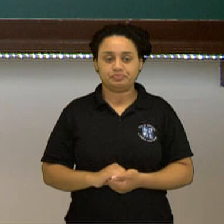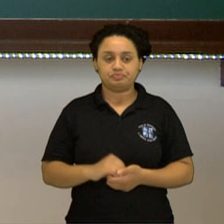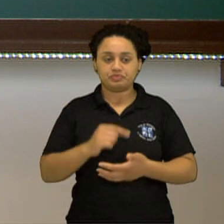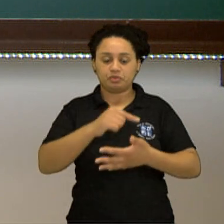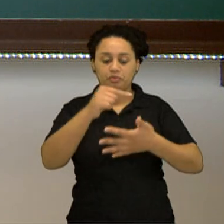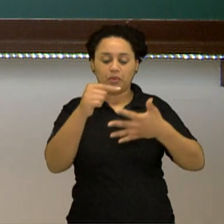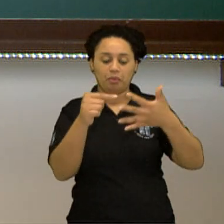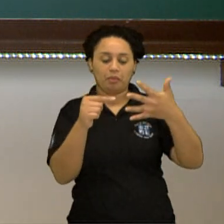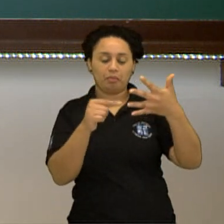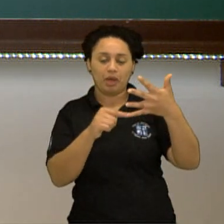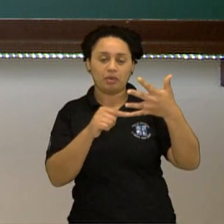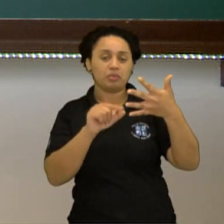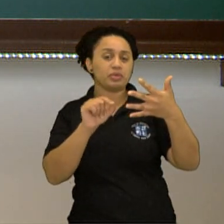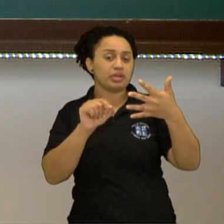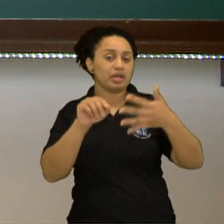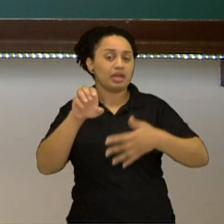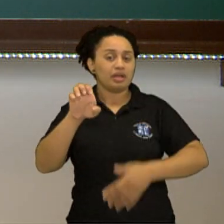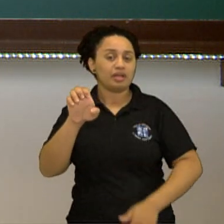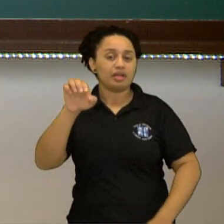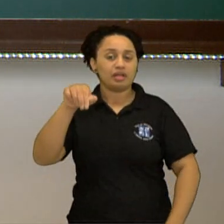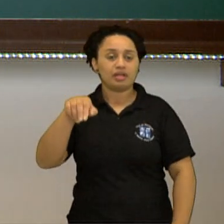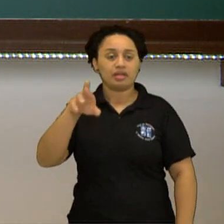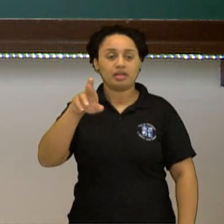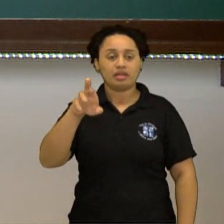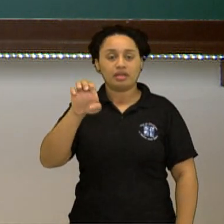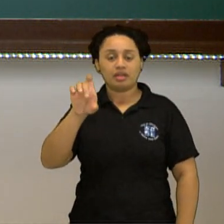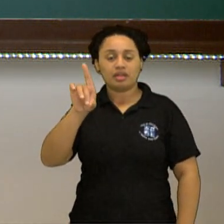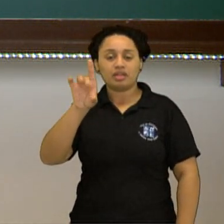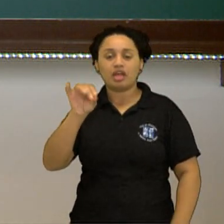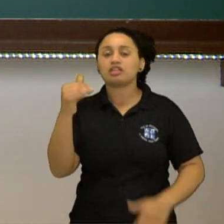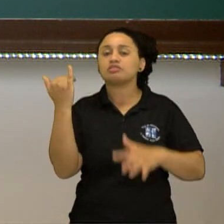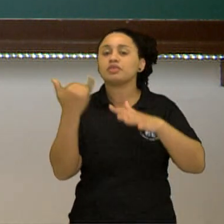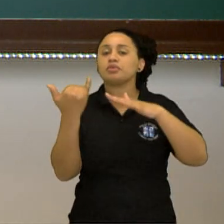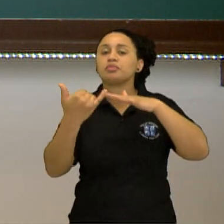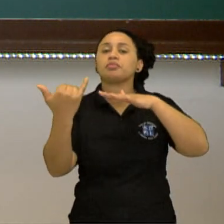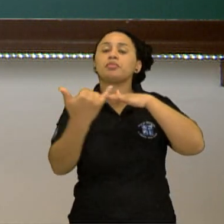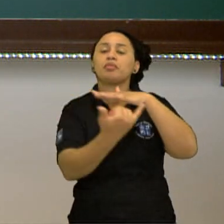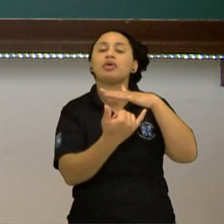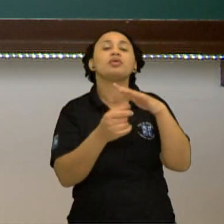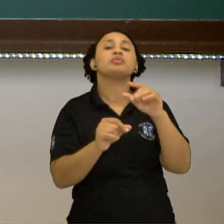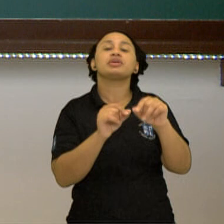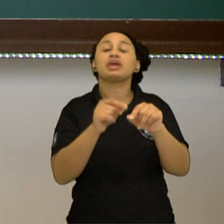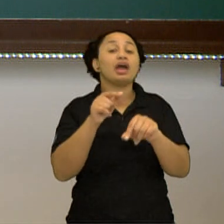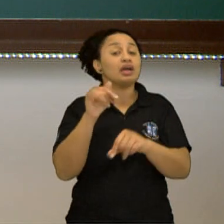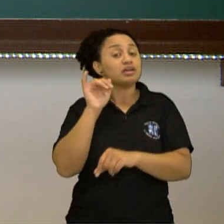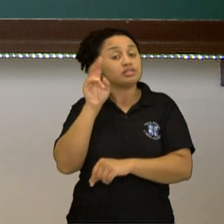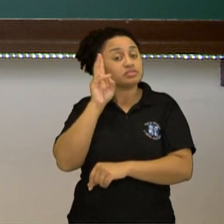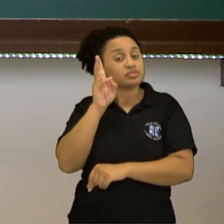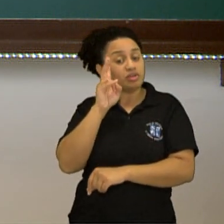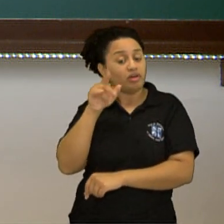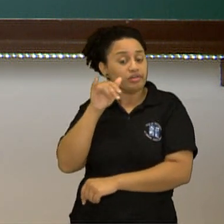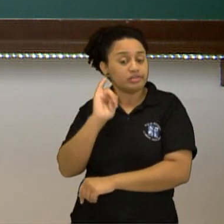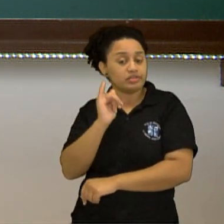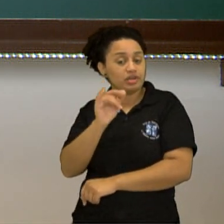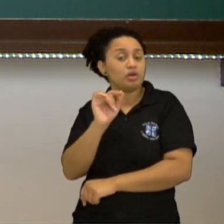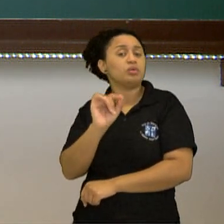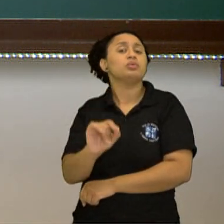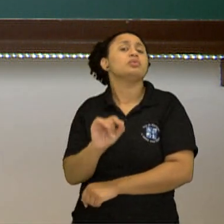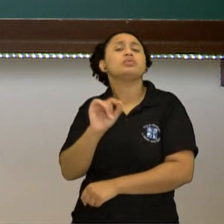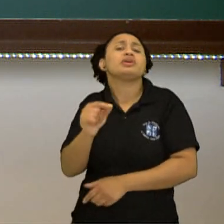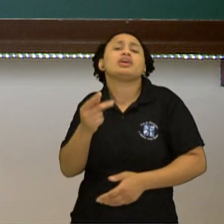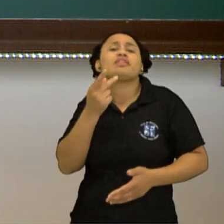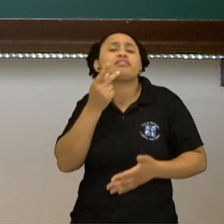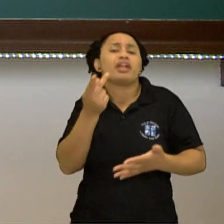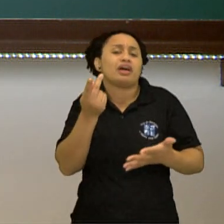Quinto ponto é o enredo. E o que é enredo? Enredo é a história em si, sobre o que vai ser